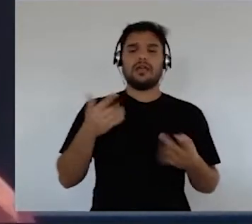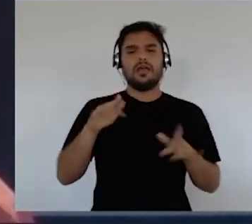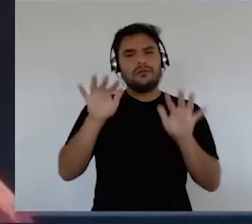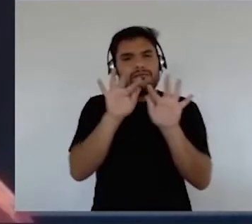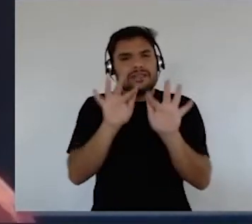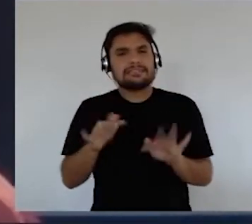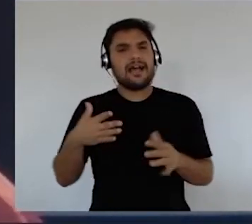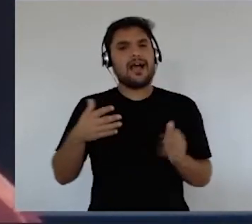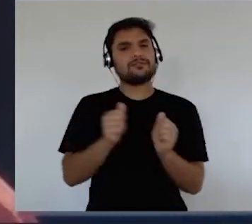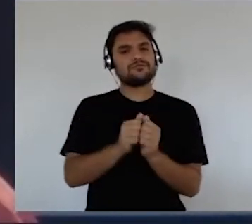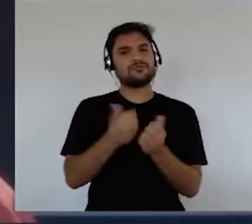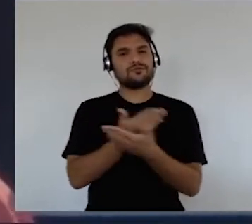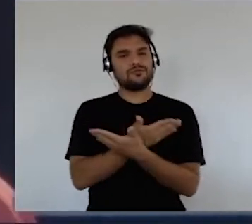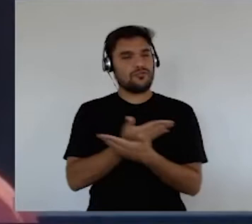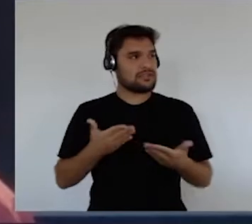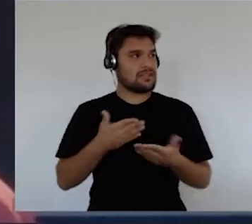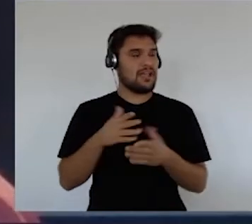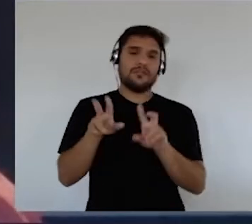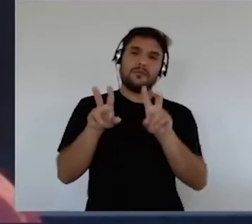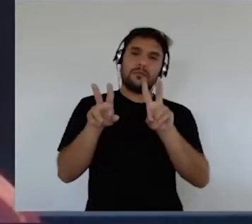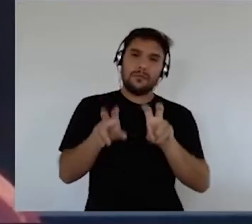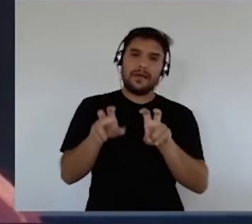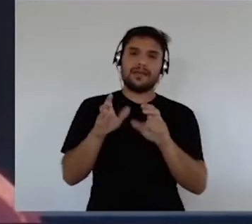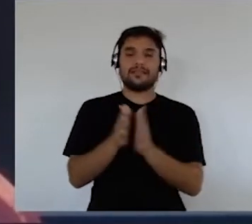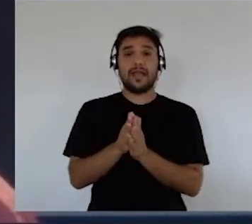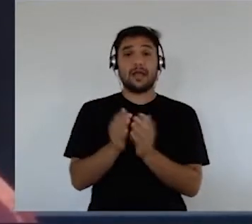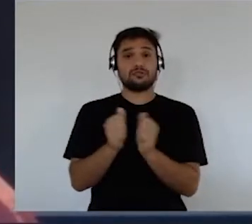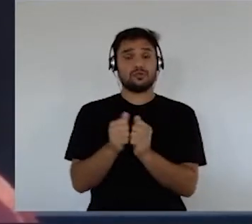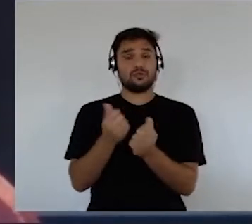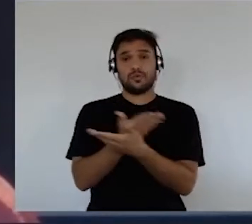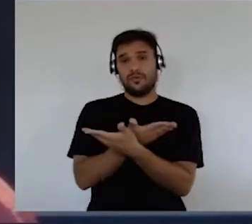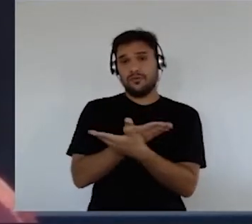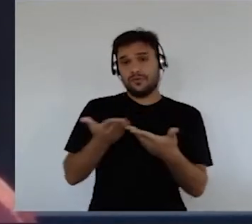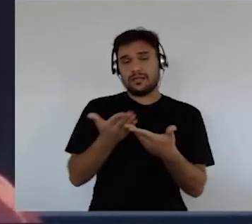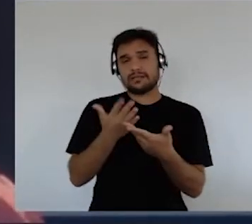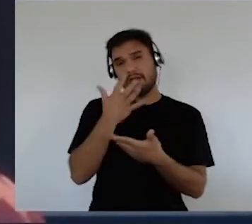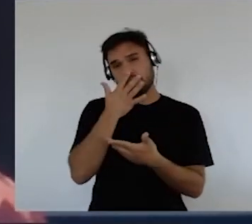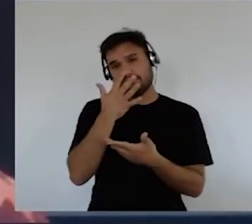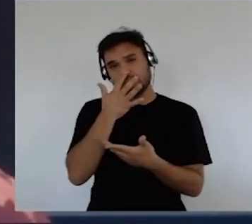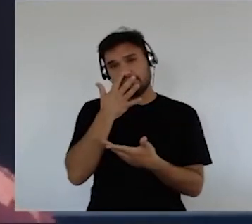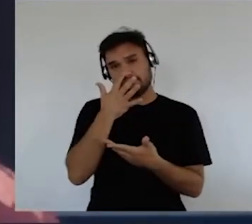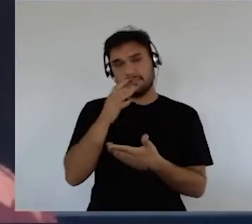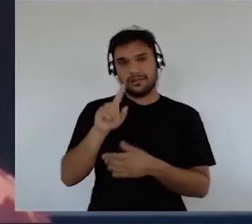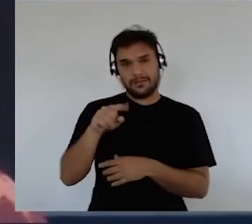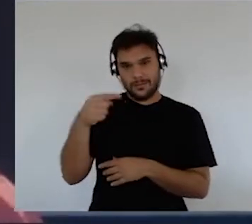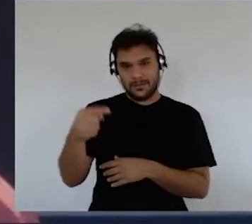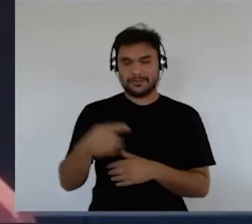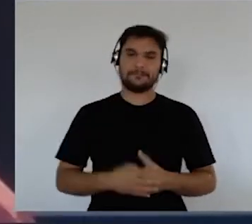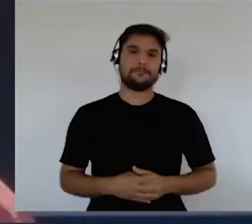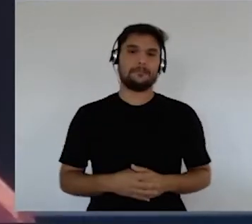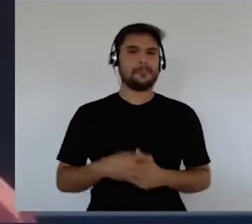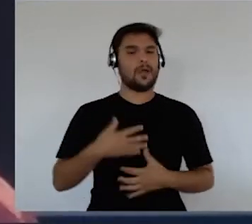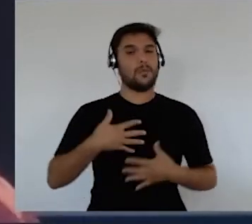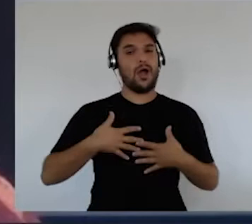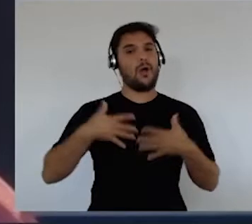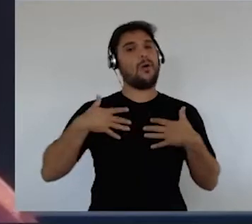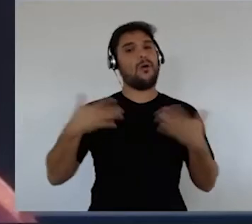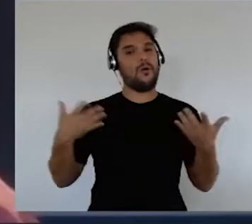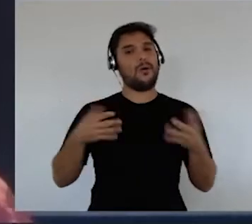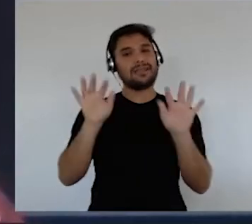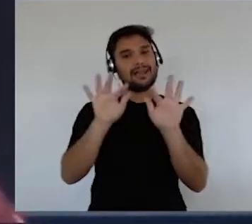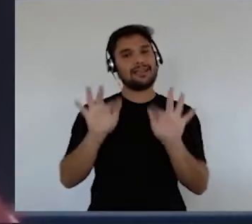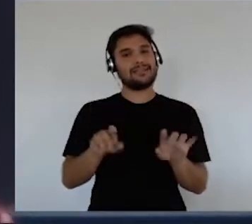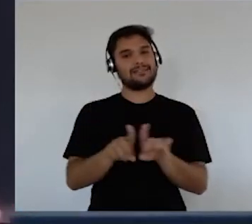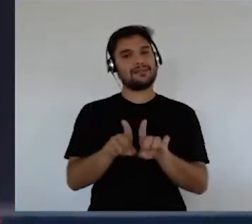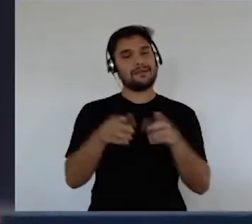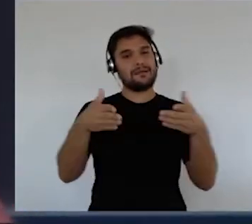grande alegria poder estar num painel também com vocês e poder ouvi-las daqui a pouco. Então, uma grande honra e alegria para